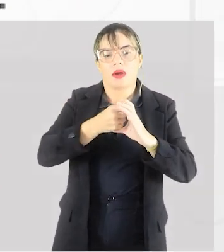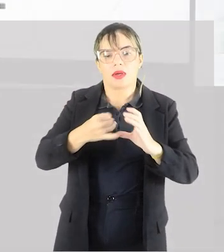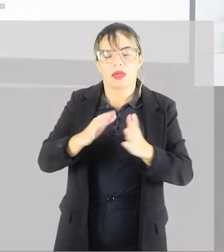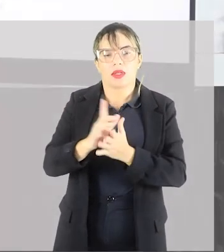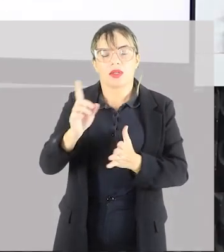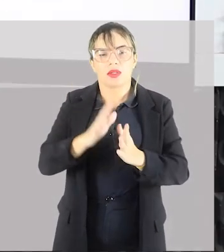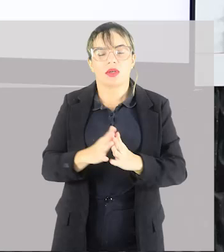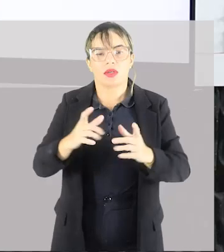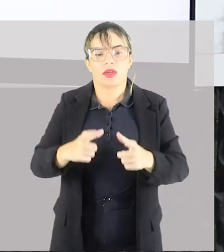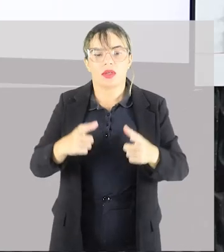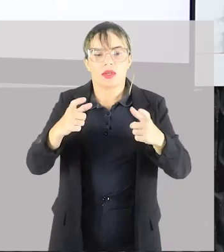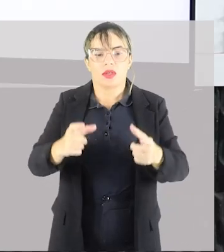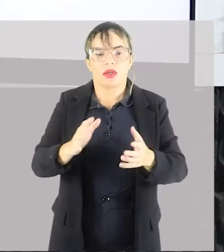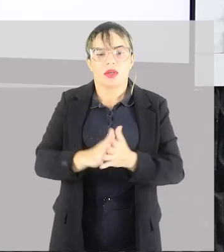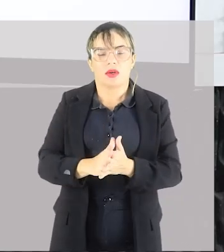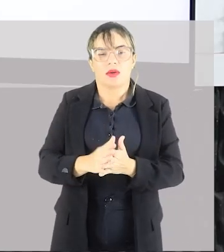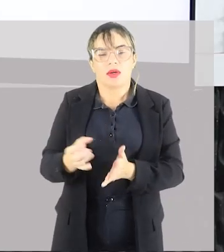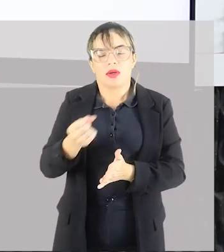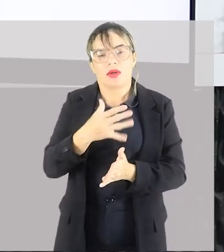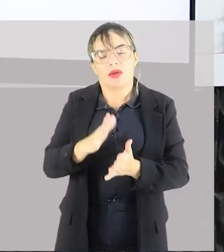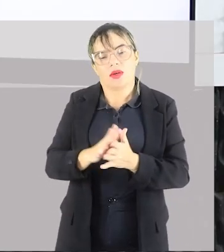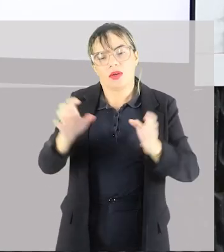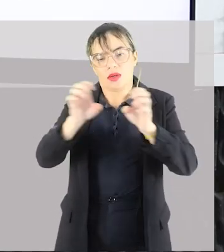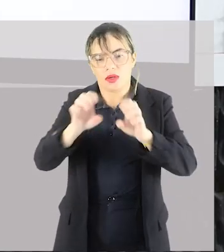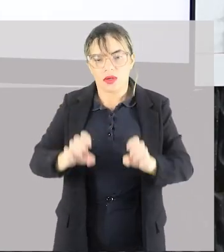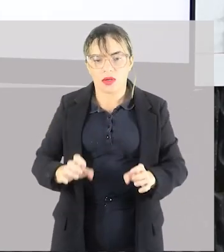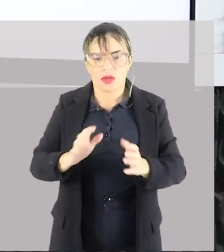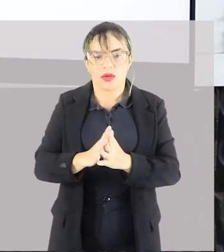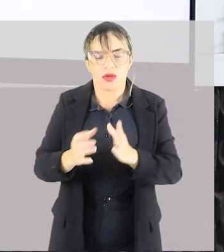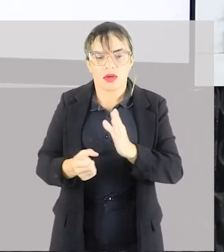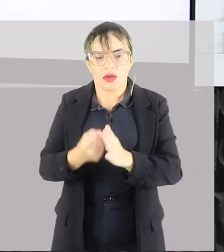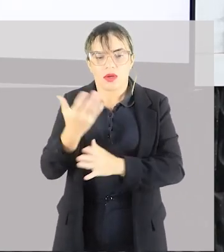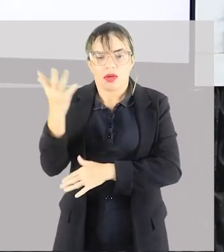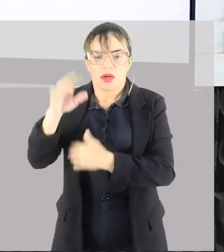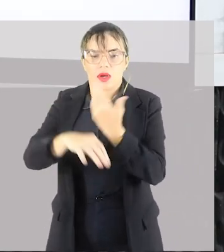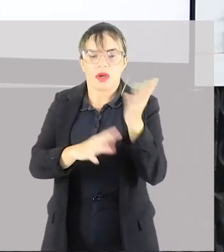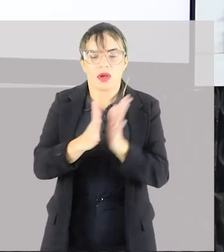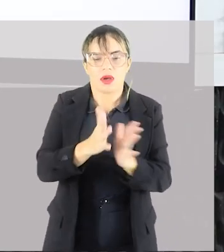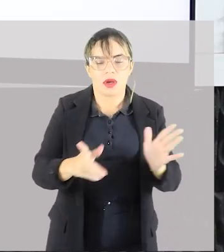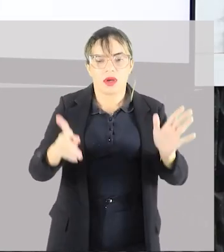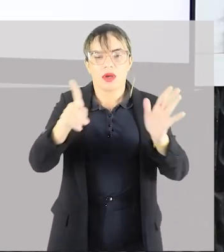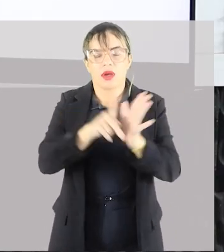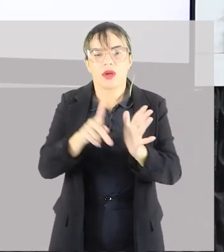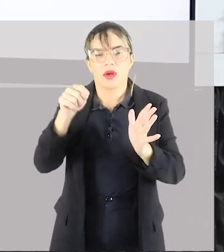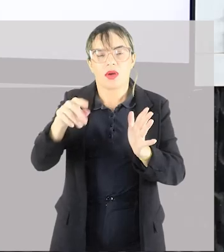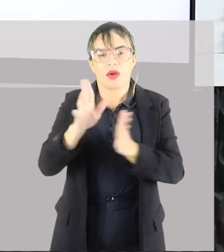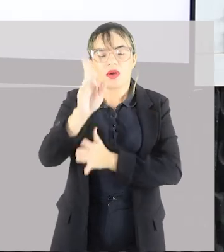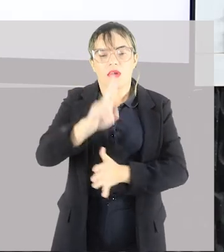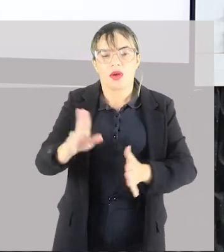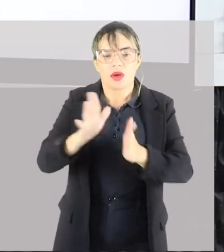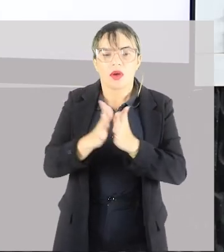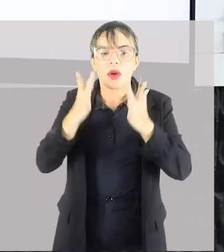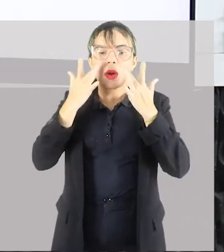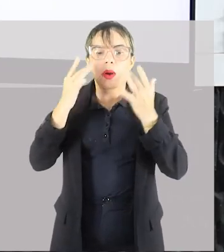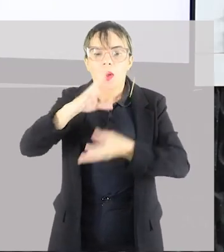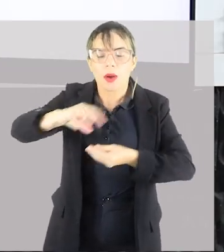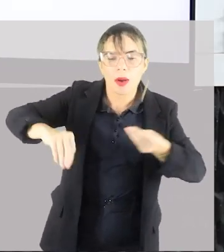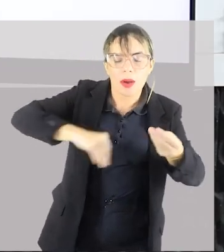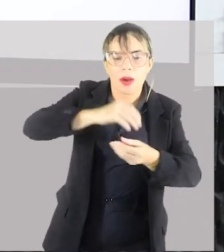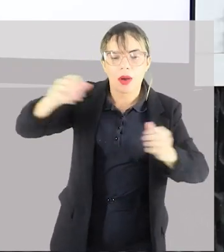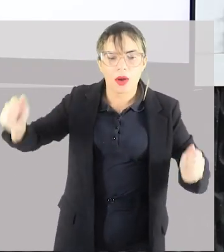local, ou reestrutura criando a própria natureza como produto artístico. Normalmente há uma fusão e